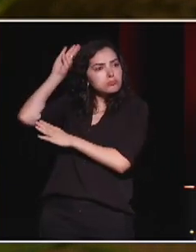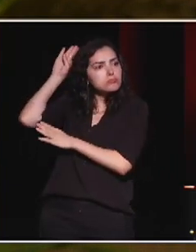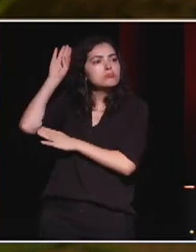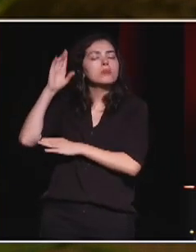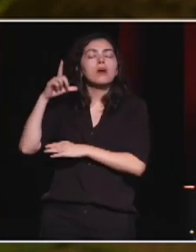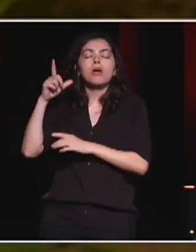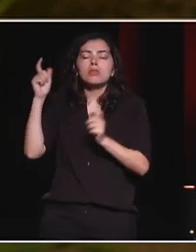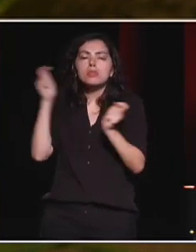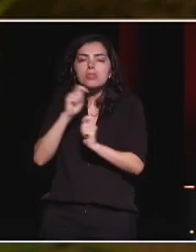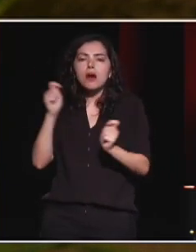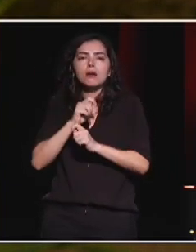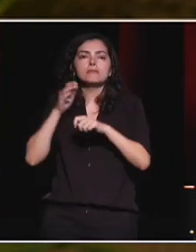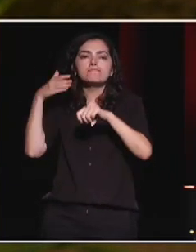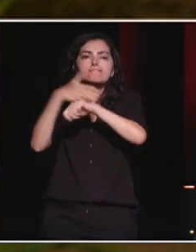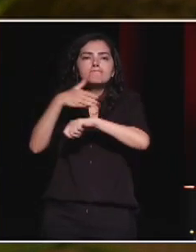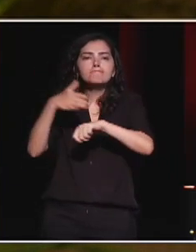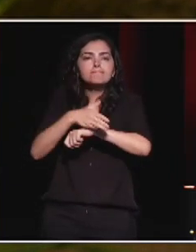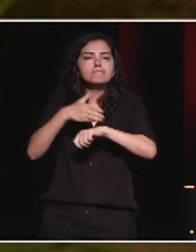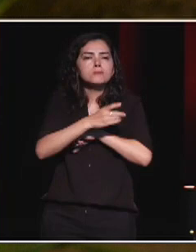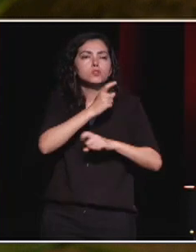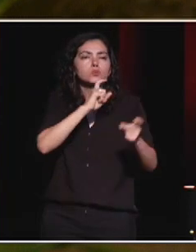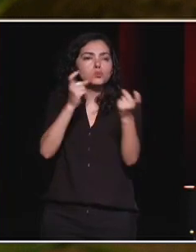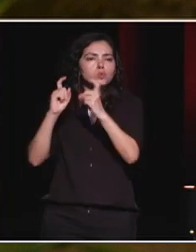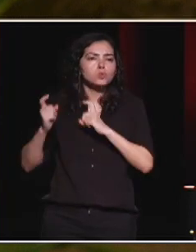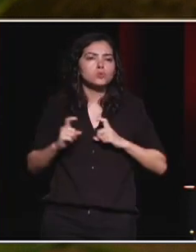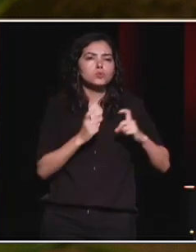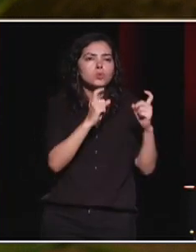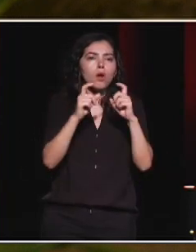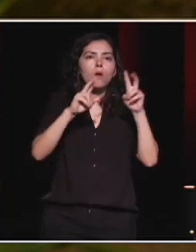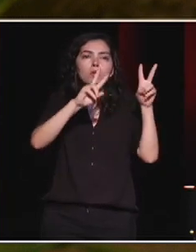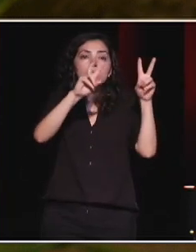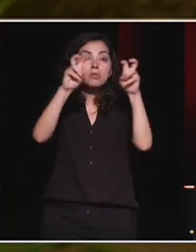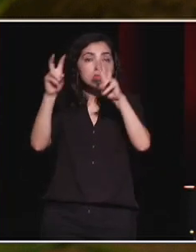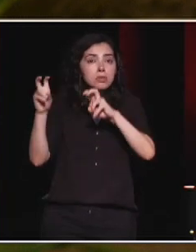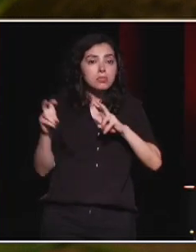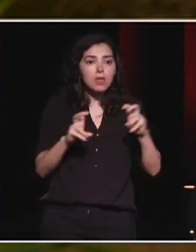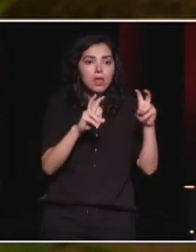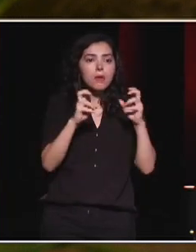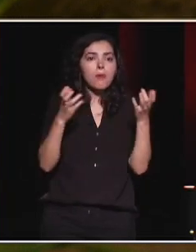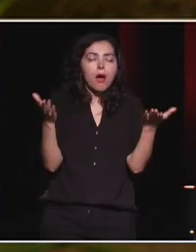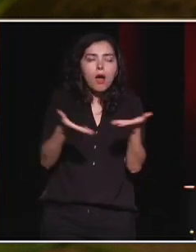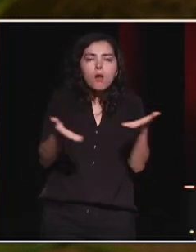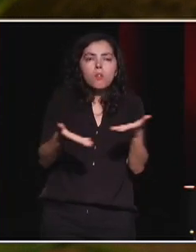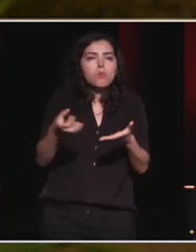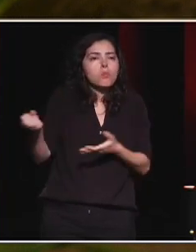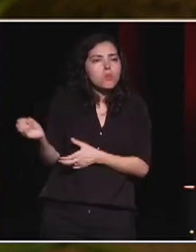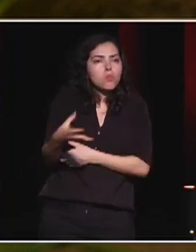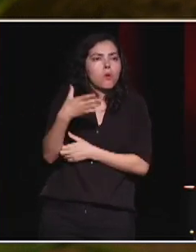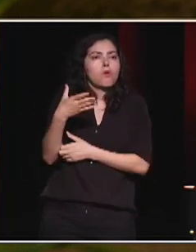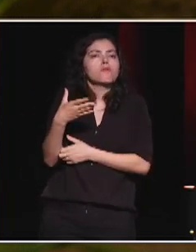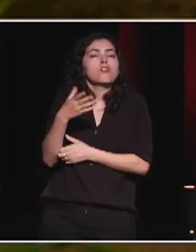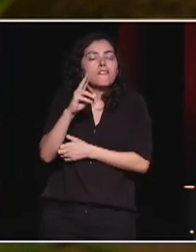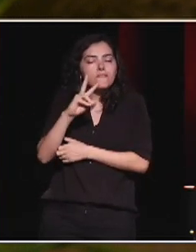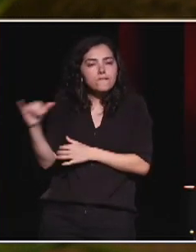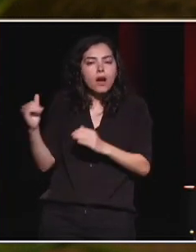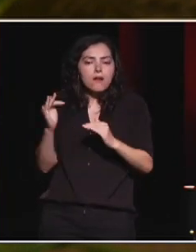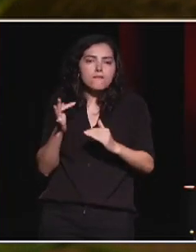de participar de discussões sobre temas que estão moldando o presente e definirão o